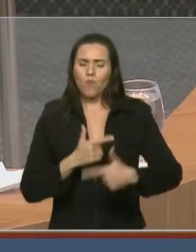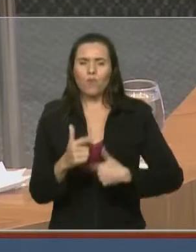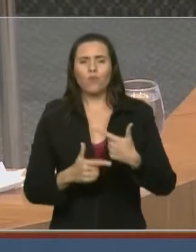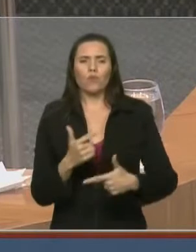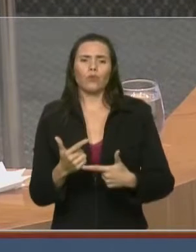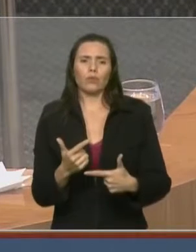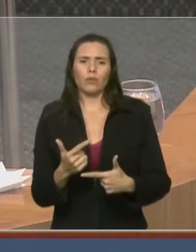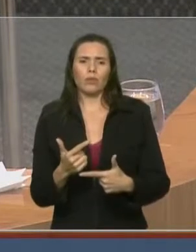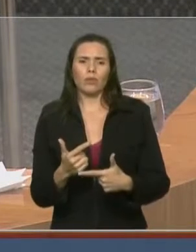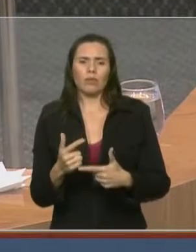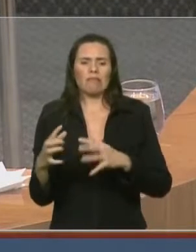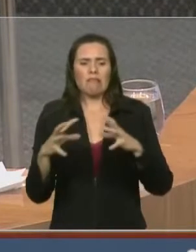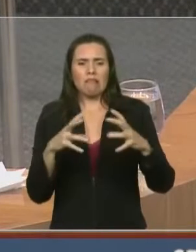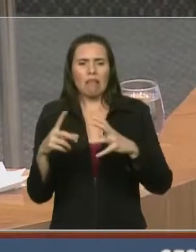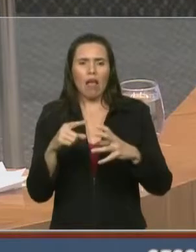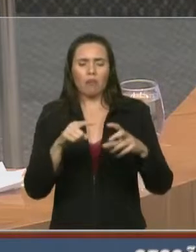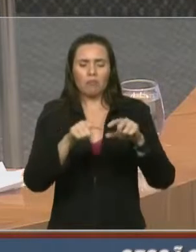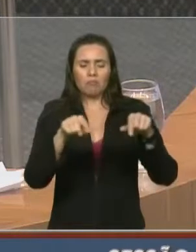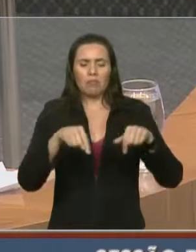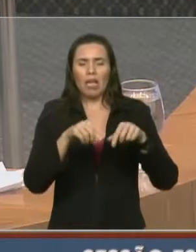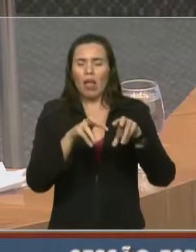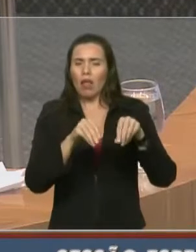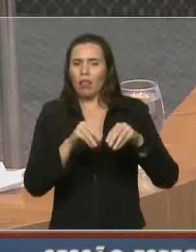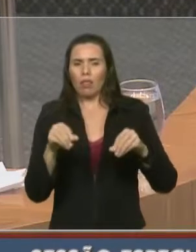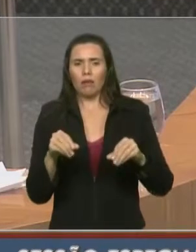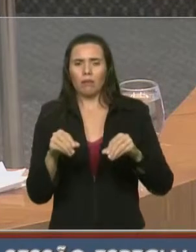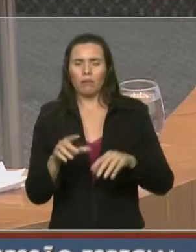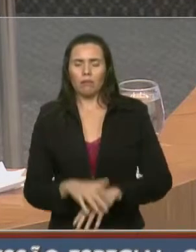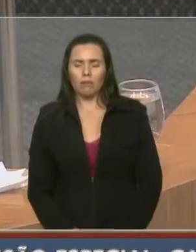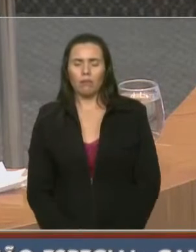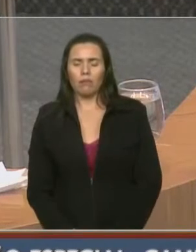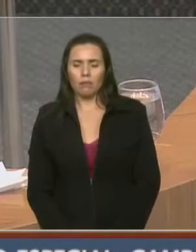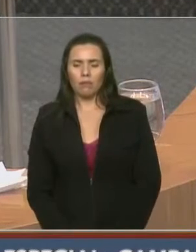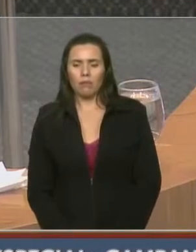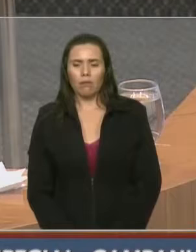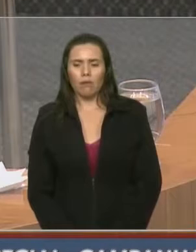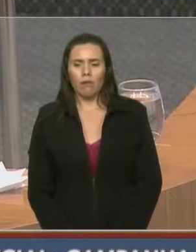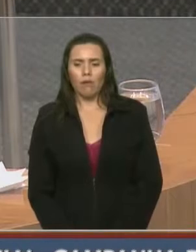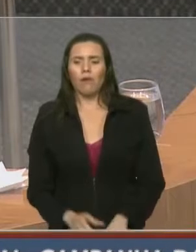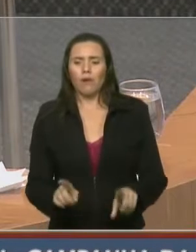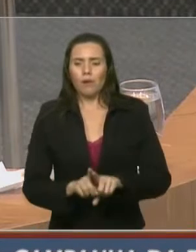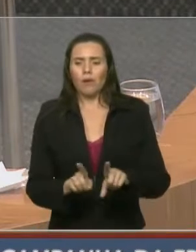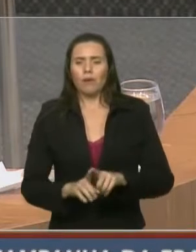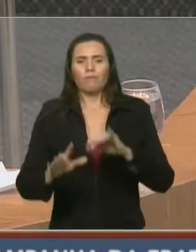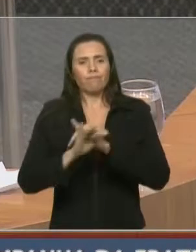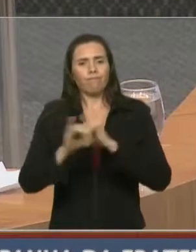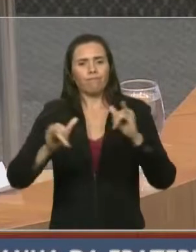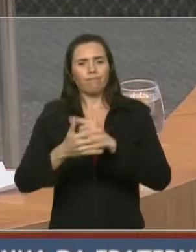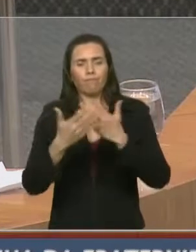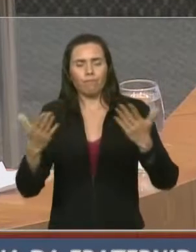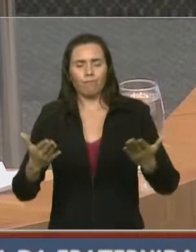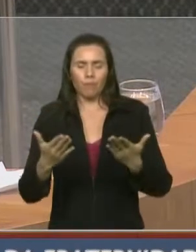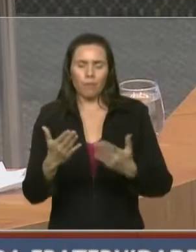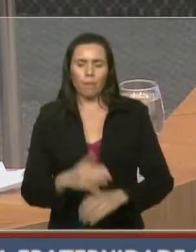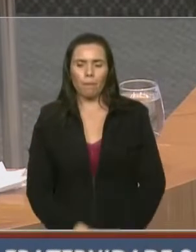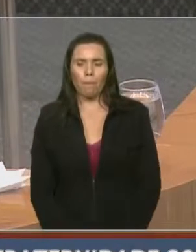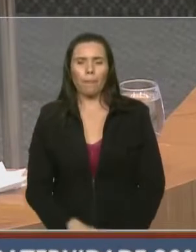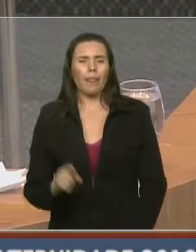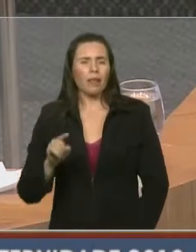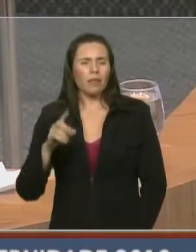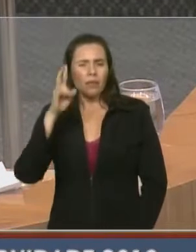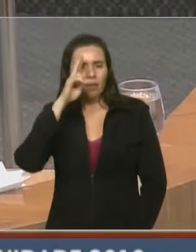Também quero destacar como exemplo, além da situação do ocorrido em Eldorado